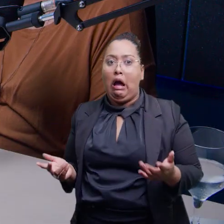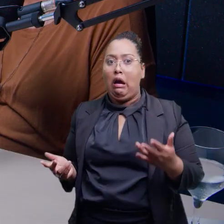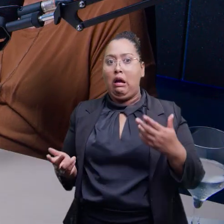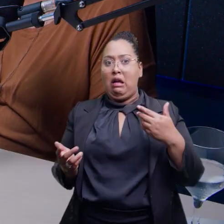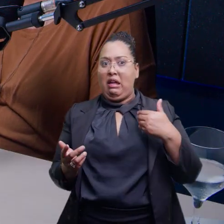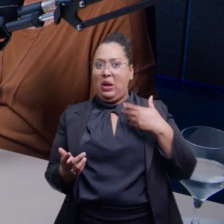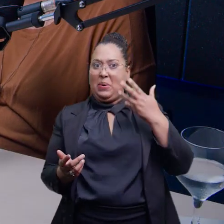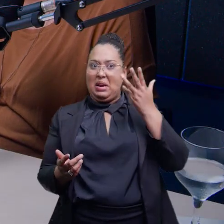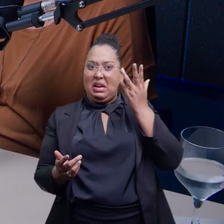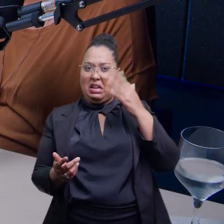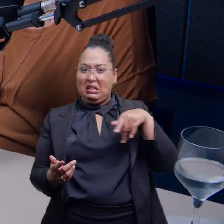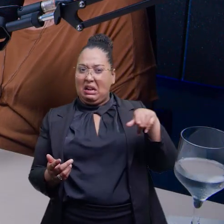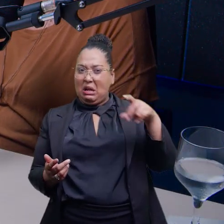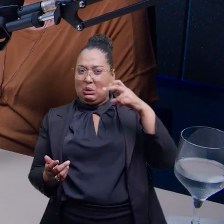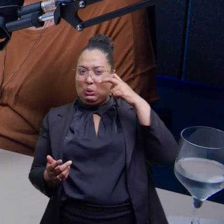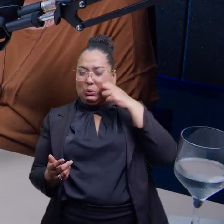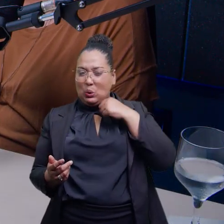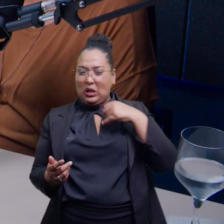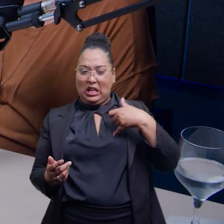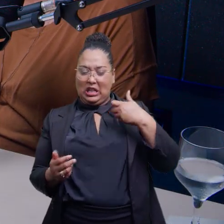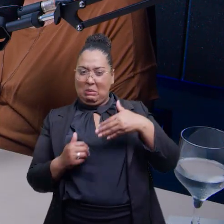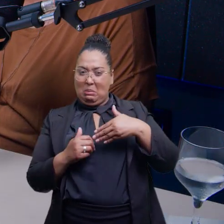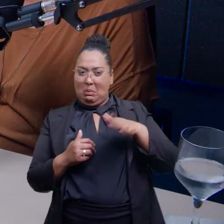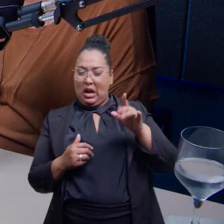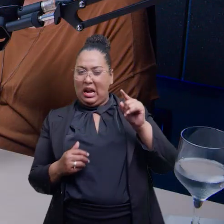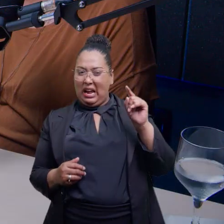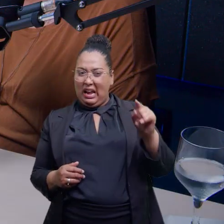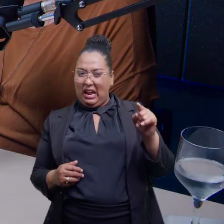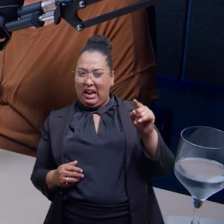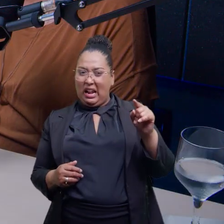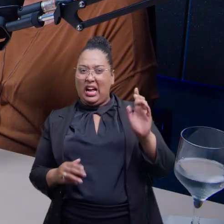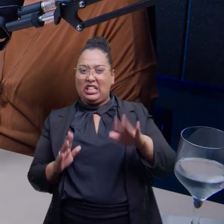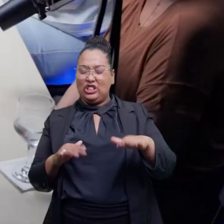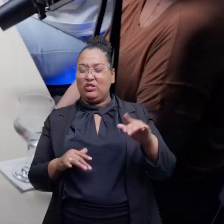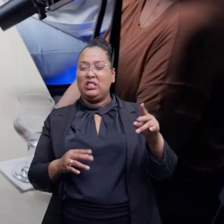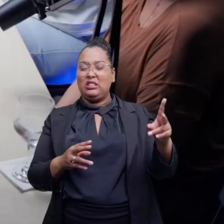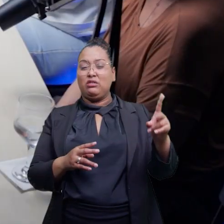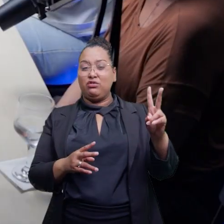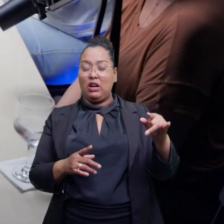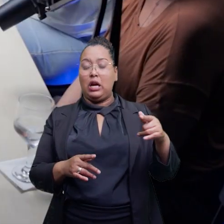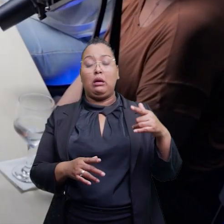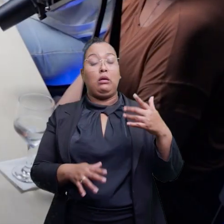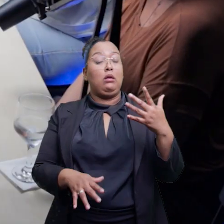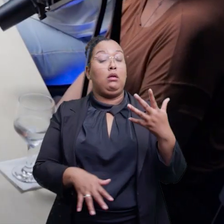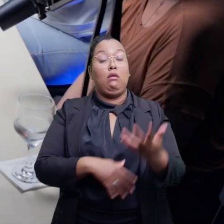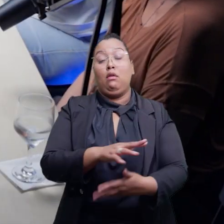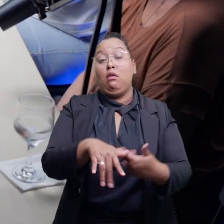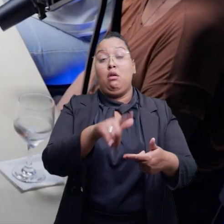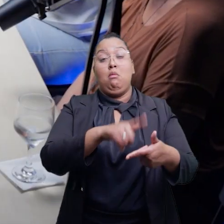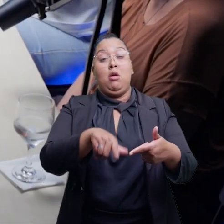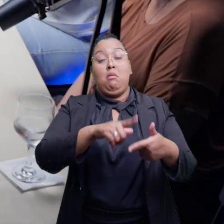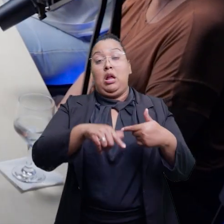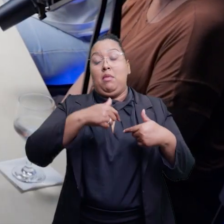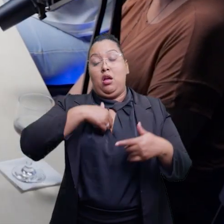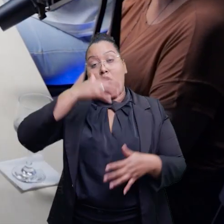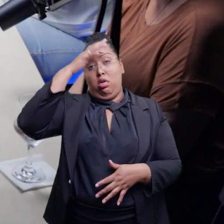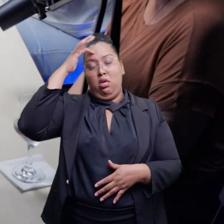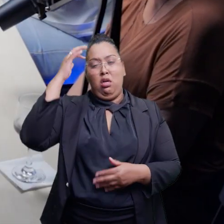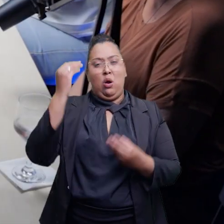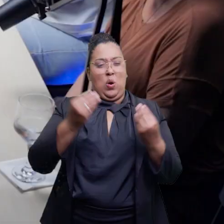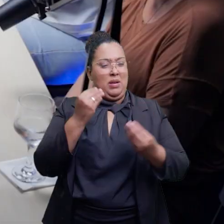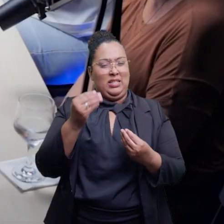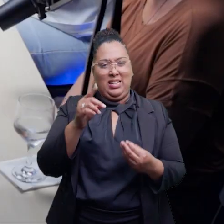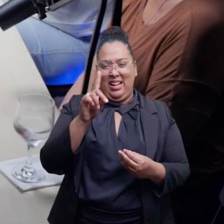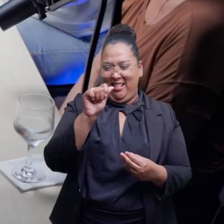pegar uma criança, vou cuidar de uma criança que às vezes ela vai me dar trabalho depois, né, como assim